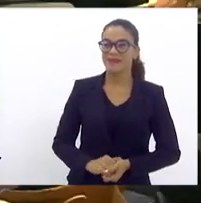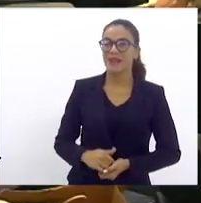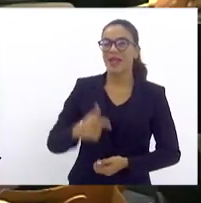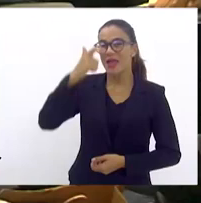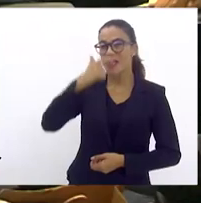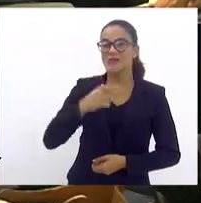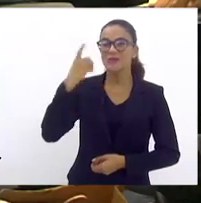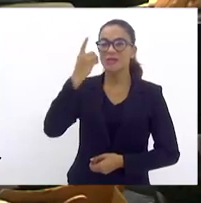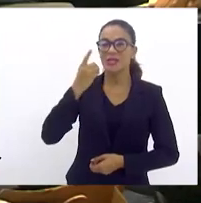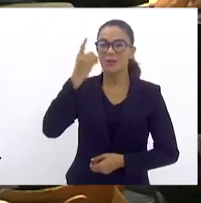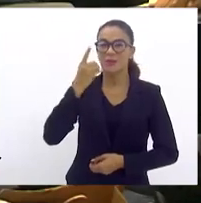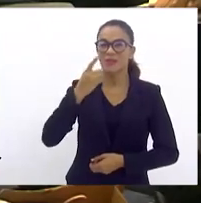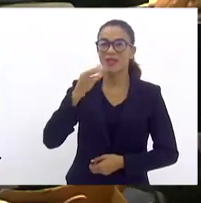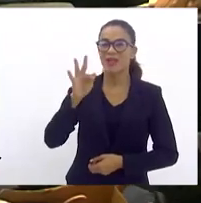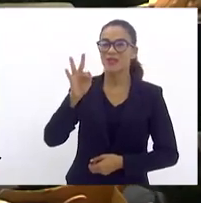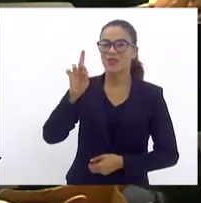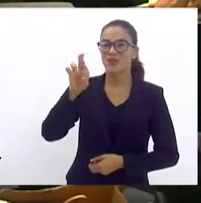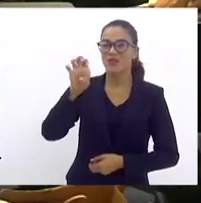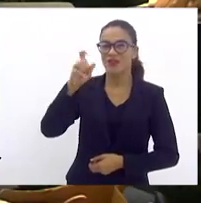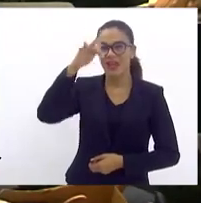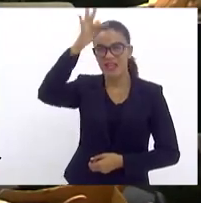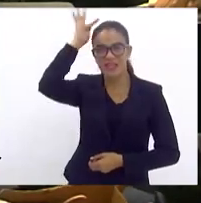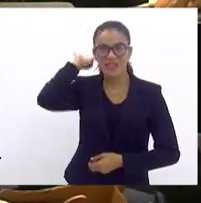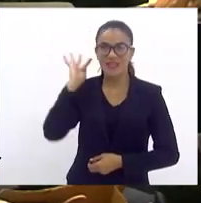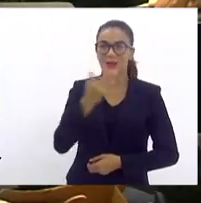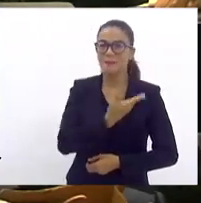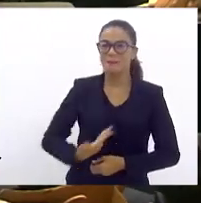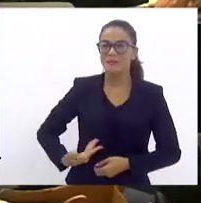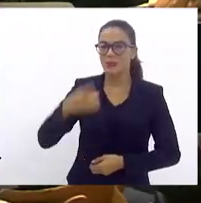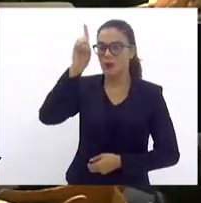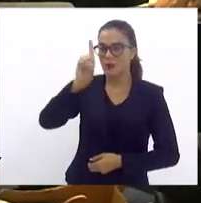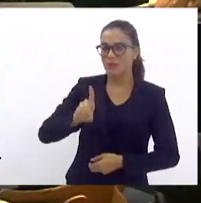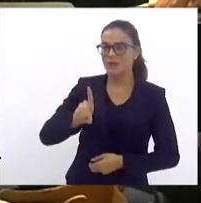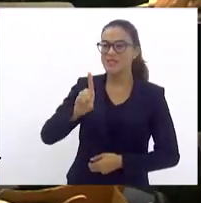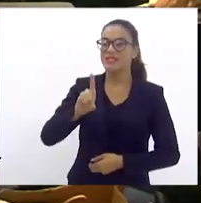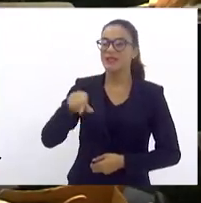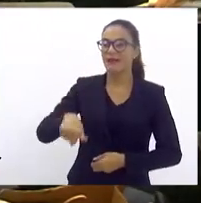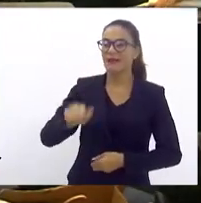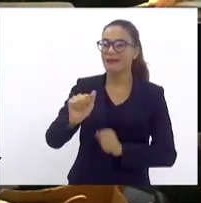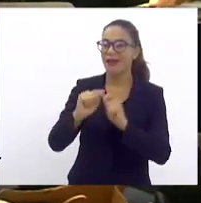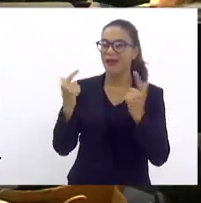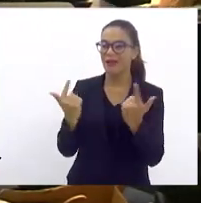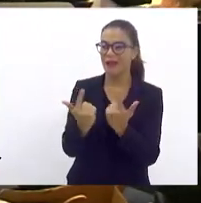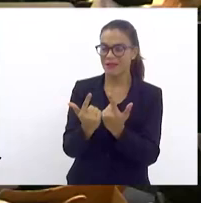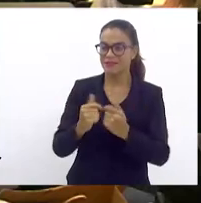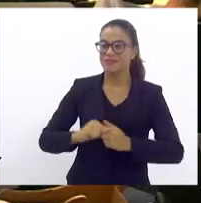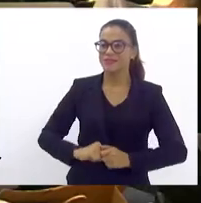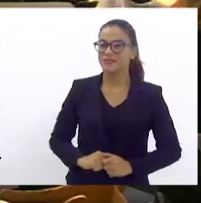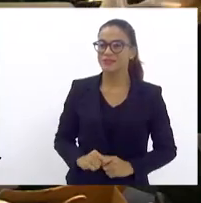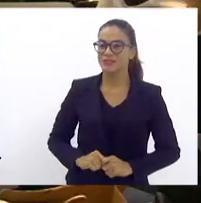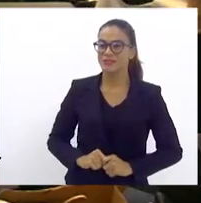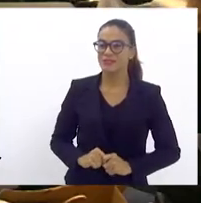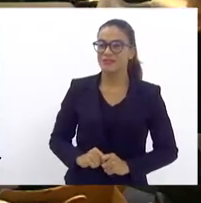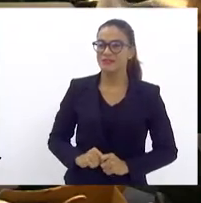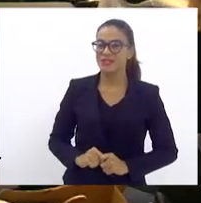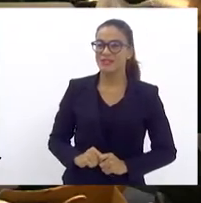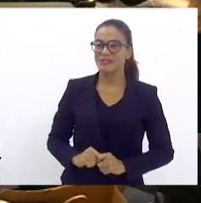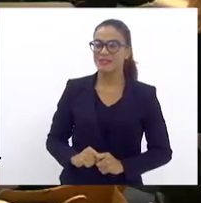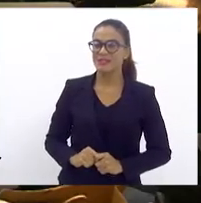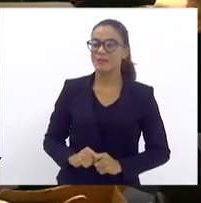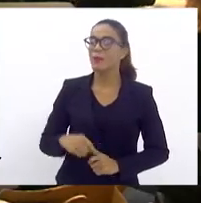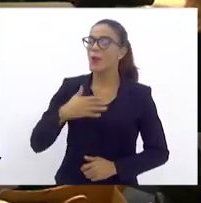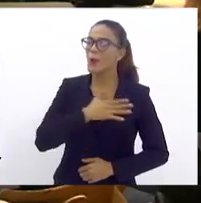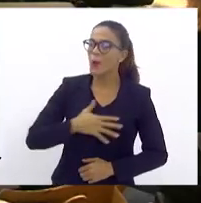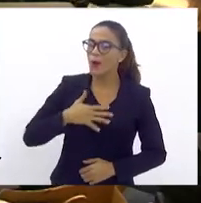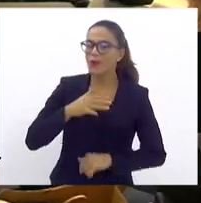sou Deputado Fred Pacheco presidente da Comissão da pessoa com deficiência aqui da alerj e gostaria